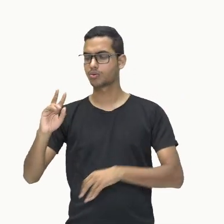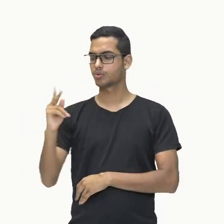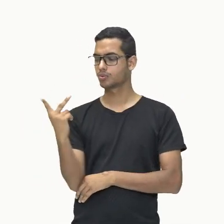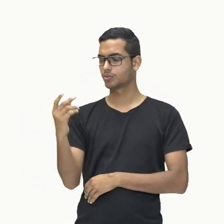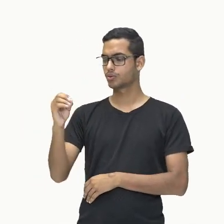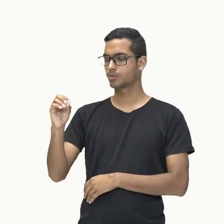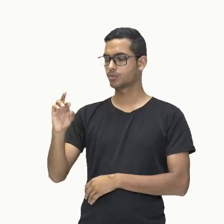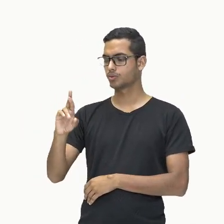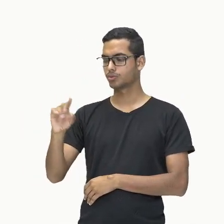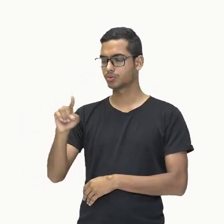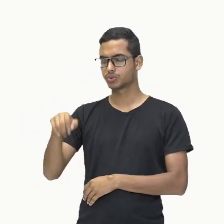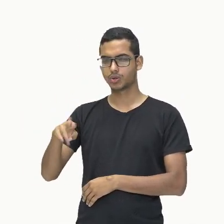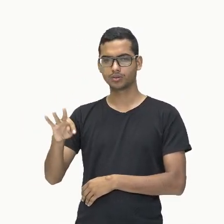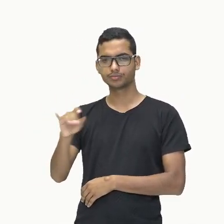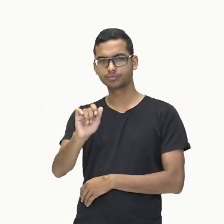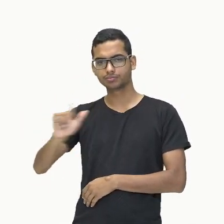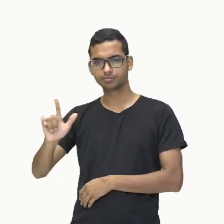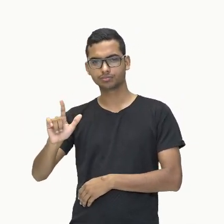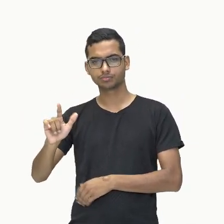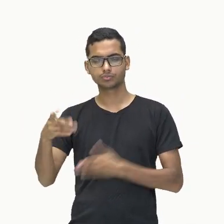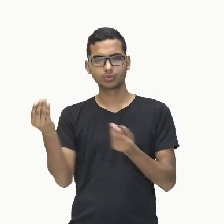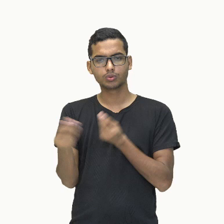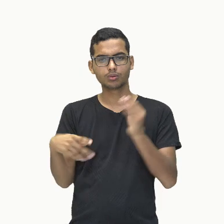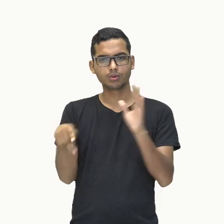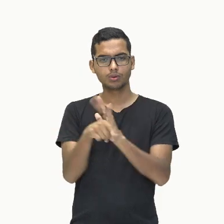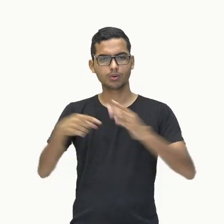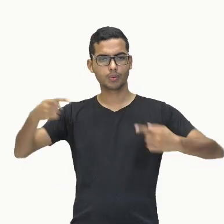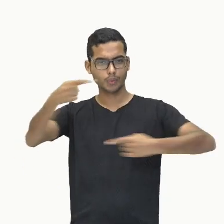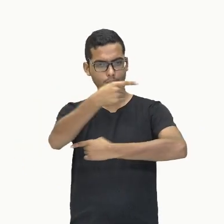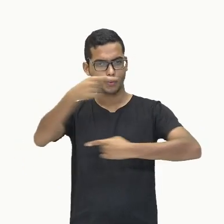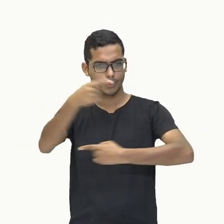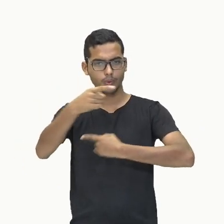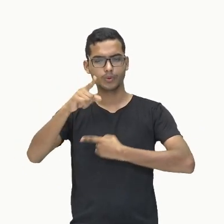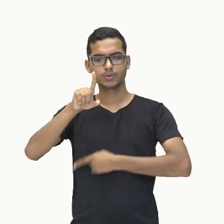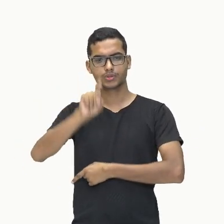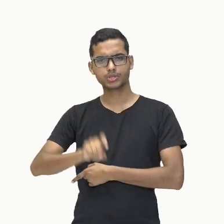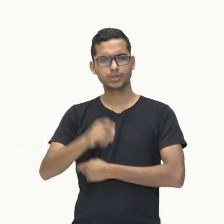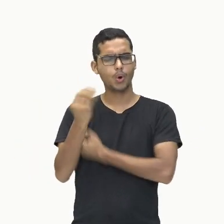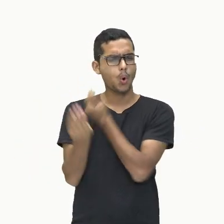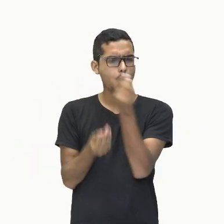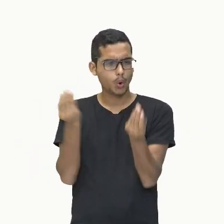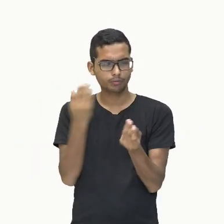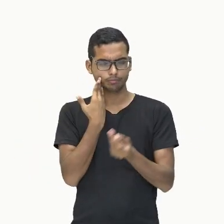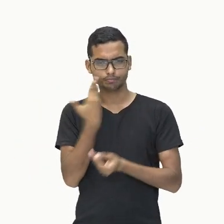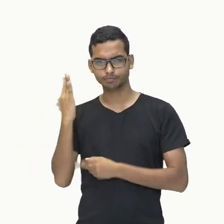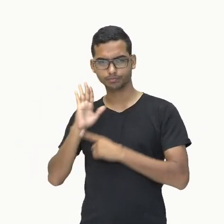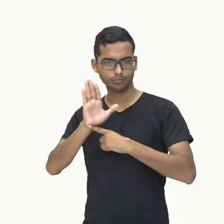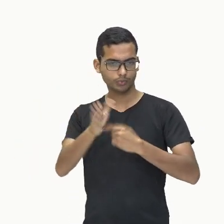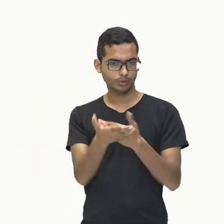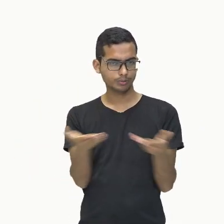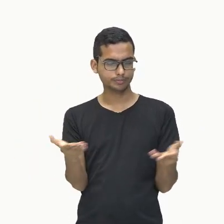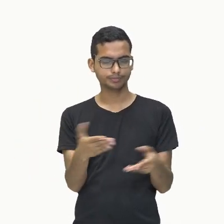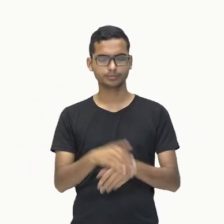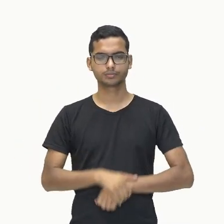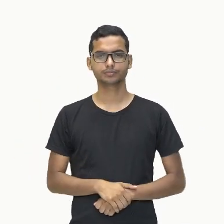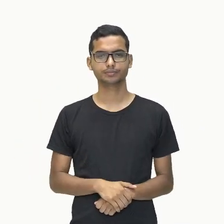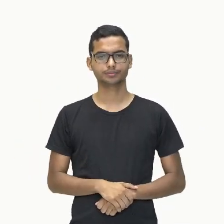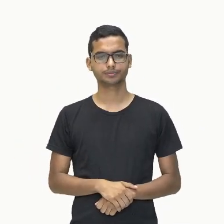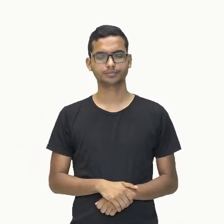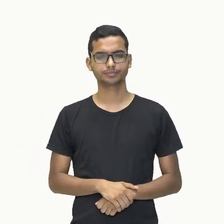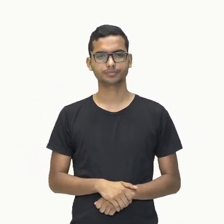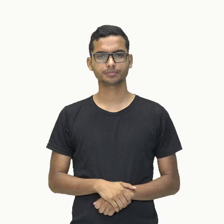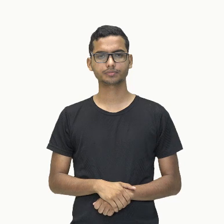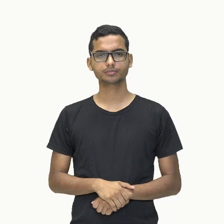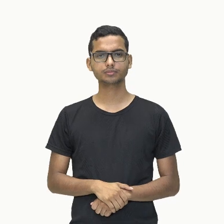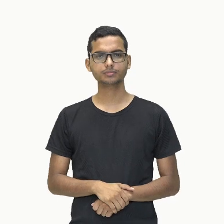eixo X. Então, olha só como é que vai ficar esse gráfico aí, ó. Então, esse aqui é o da letra